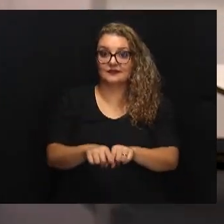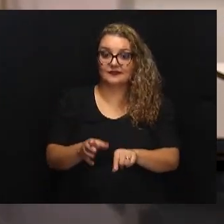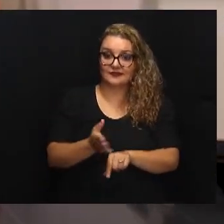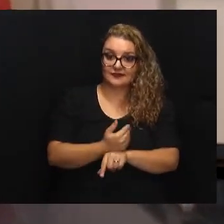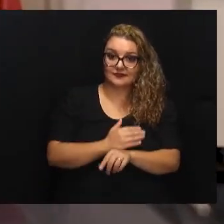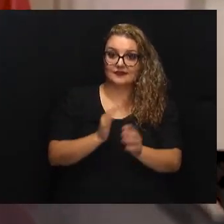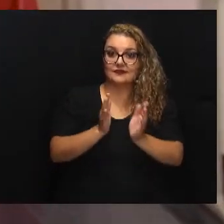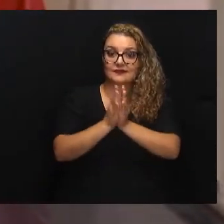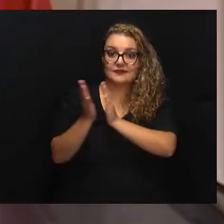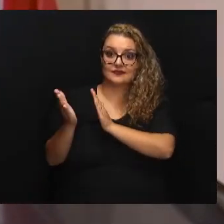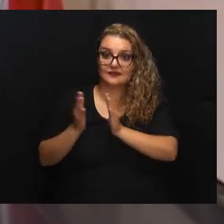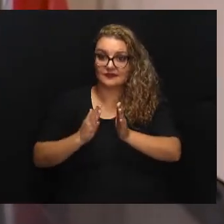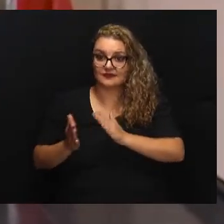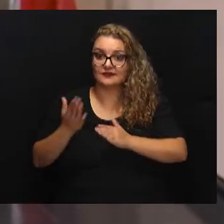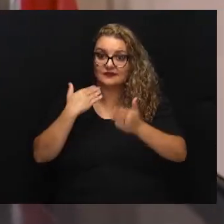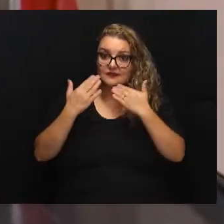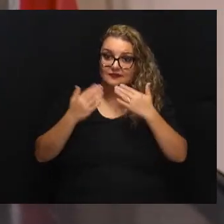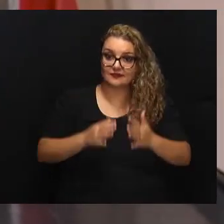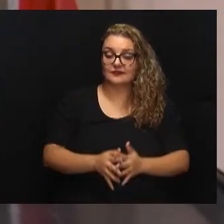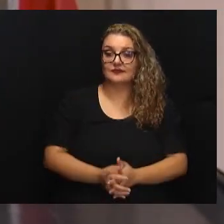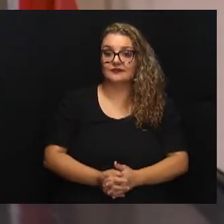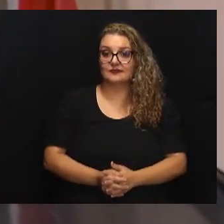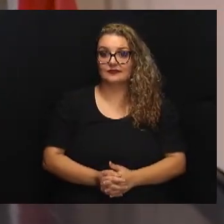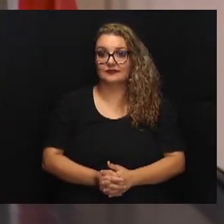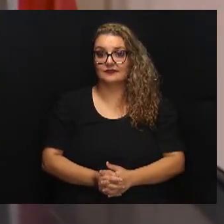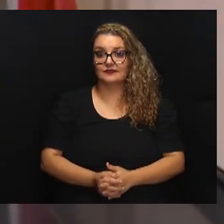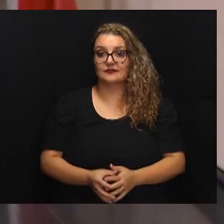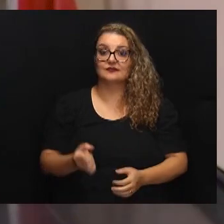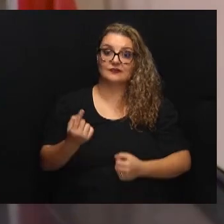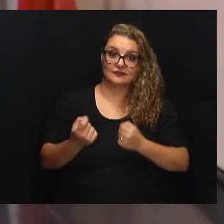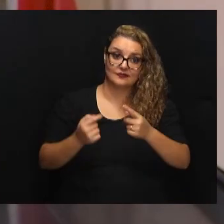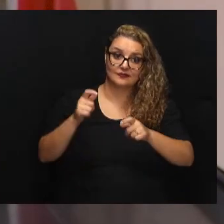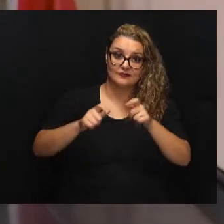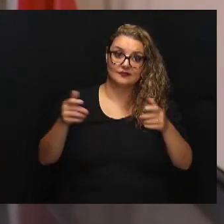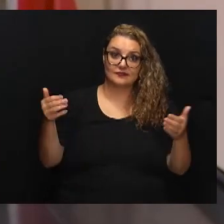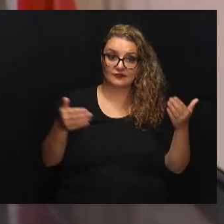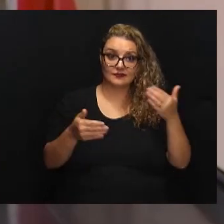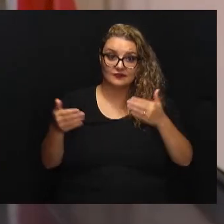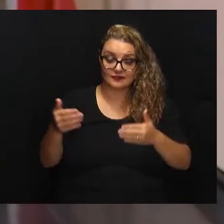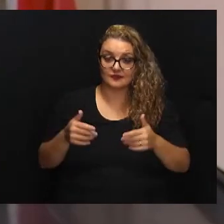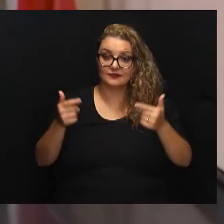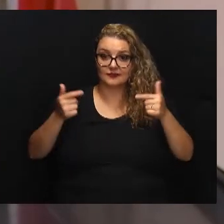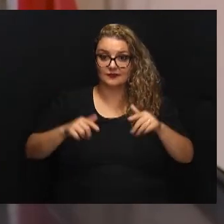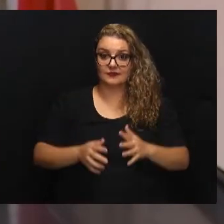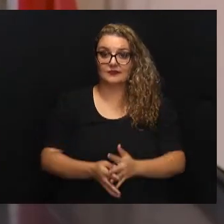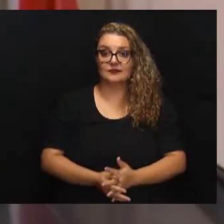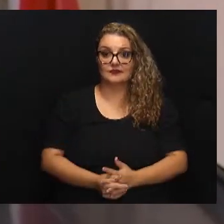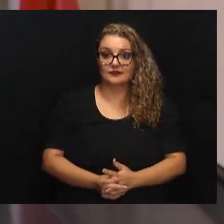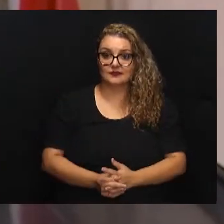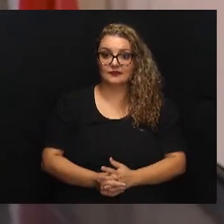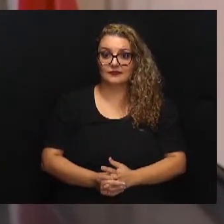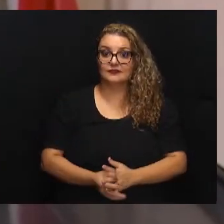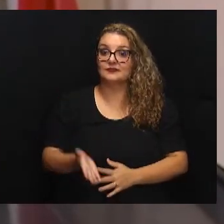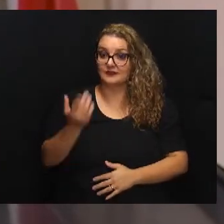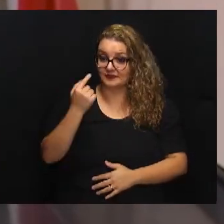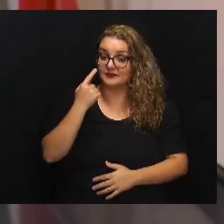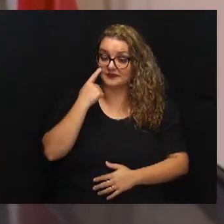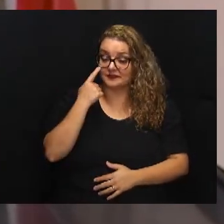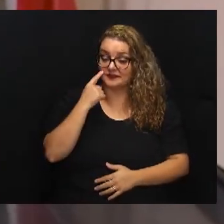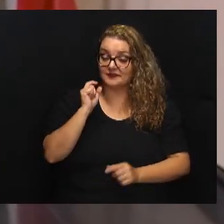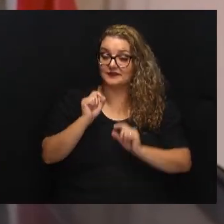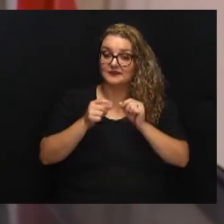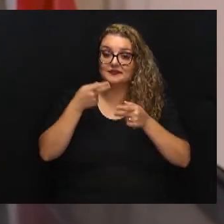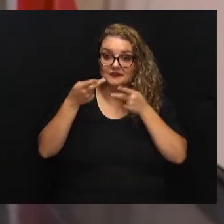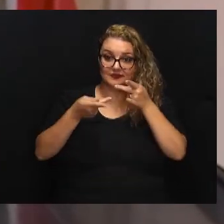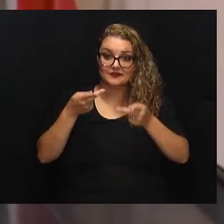Gabriel, eu também estive aqui mais cedo, né, na biblioteca para a gente conversar com alguns usuários aqui do